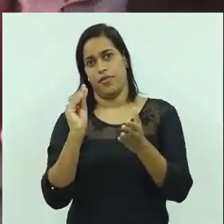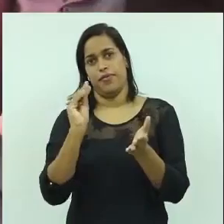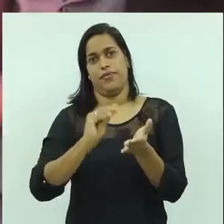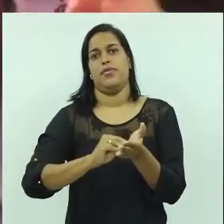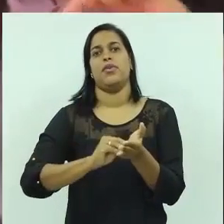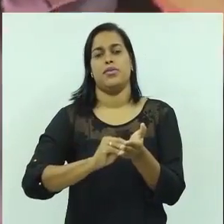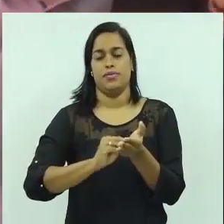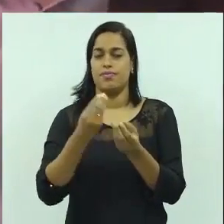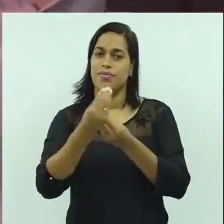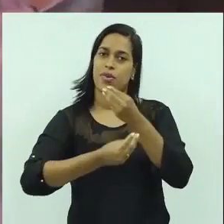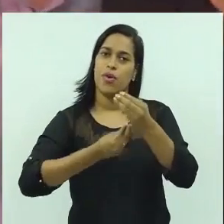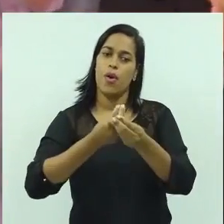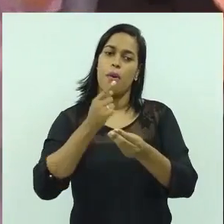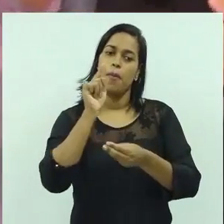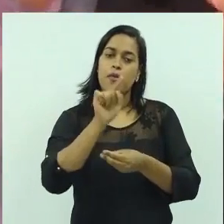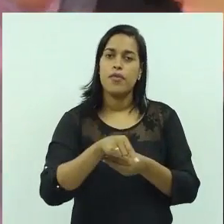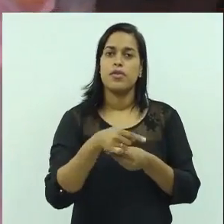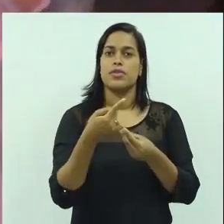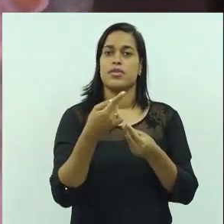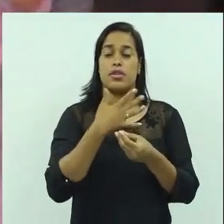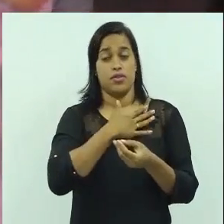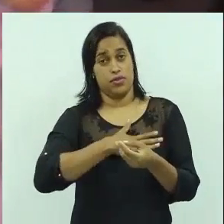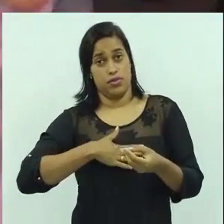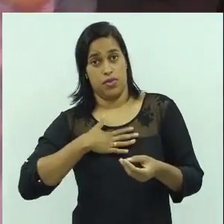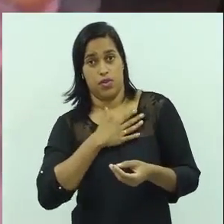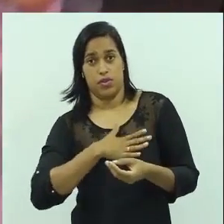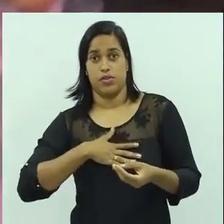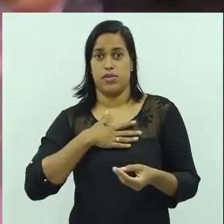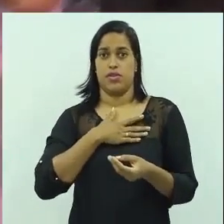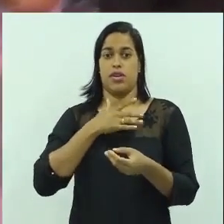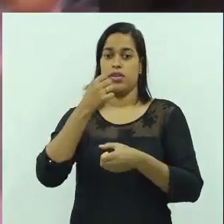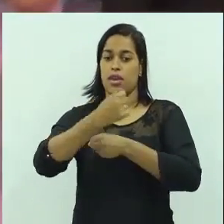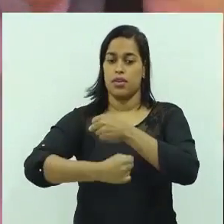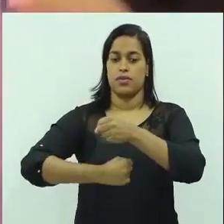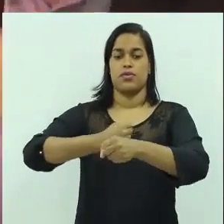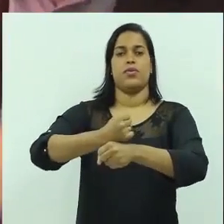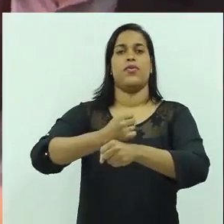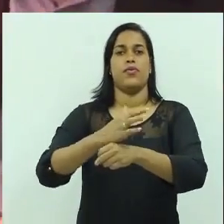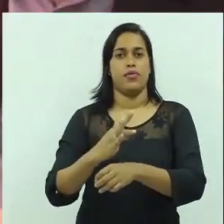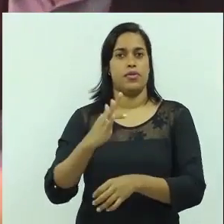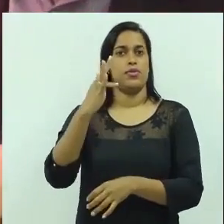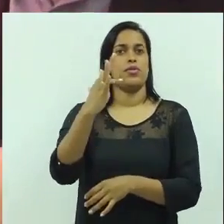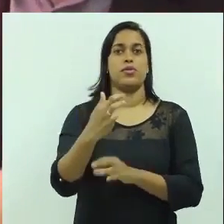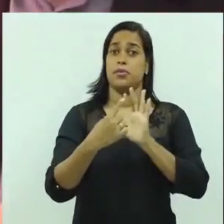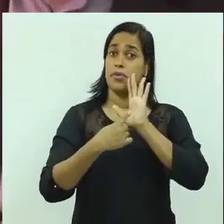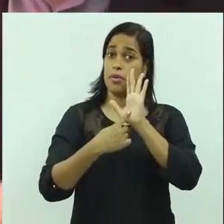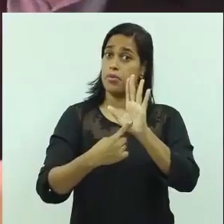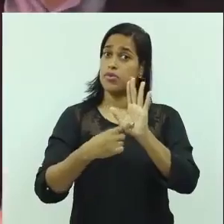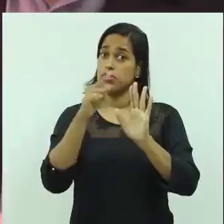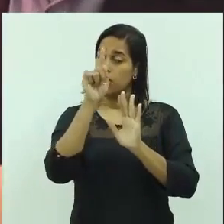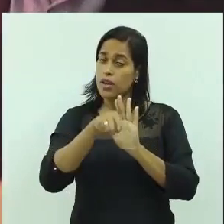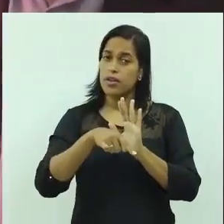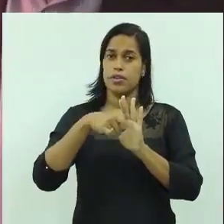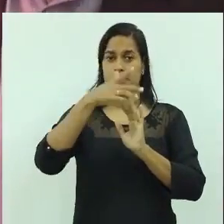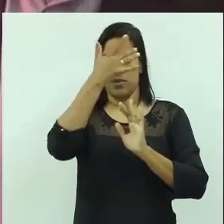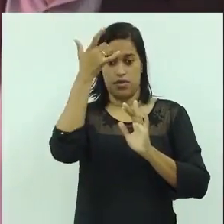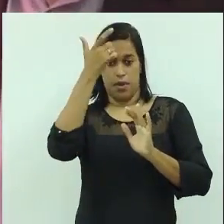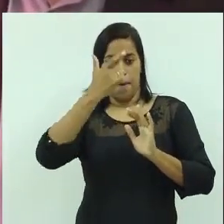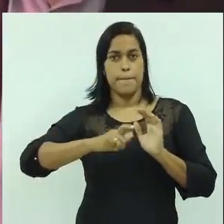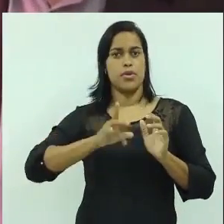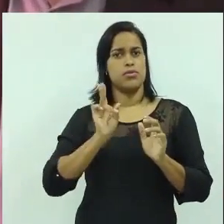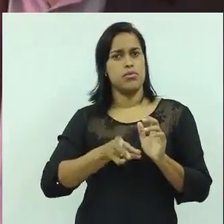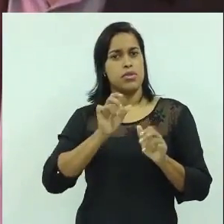você está, de como você gostaria de estar daqui a um certo tempo, para mostrar que você é uma pessoa em